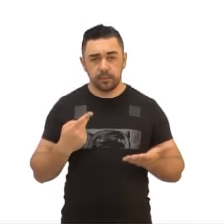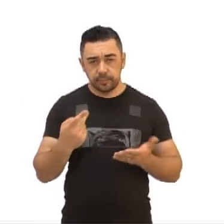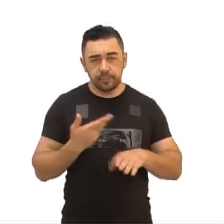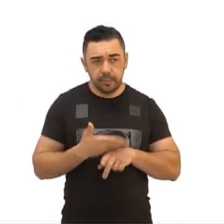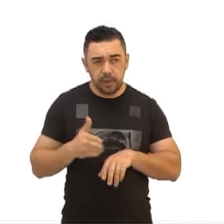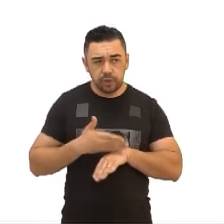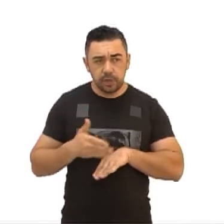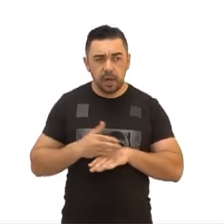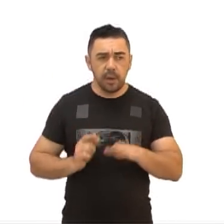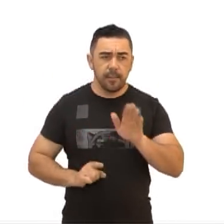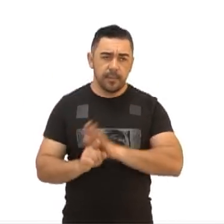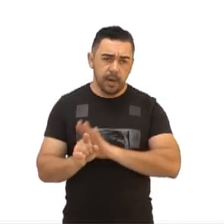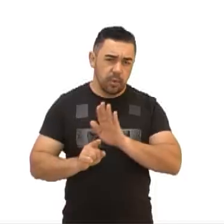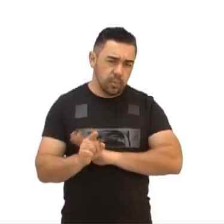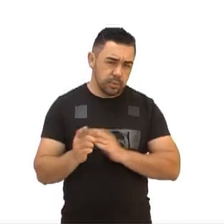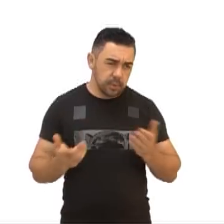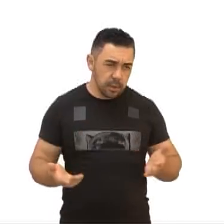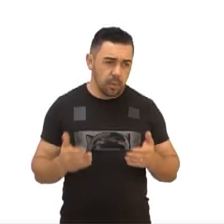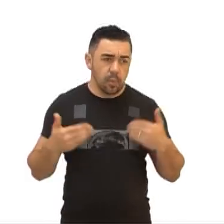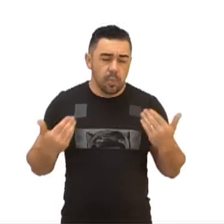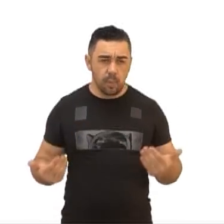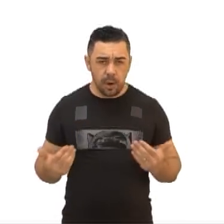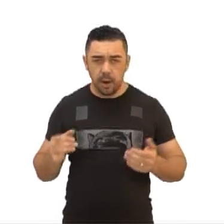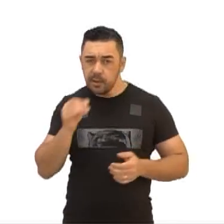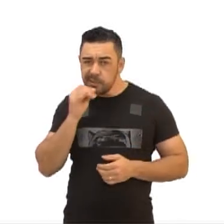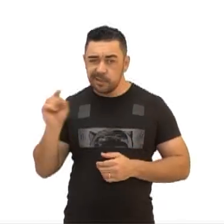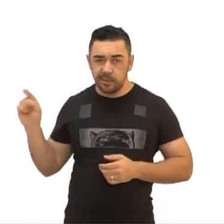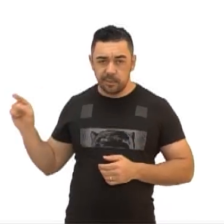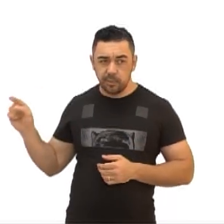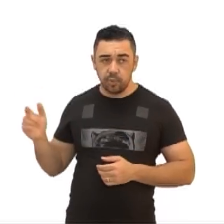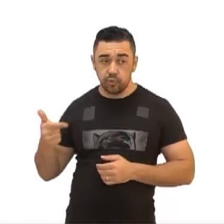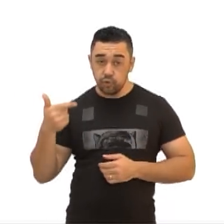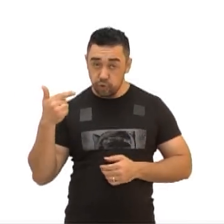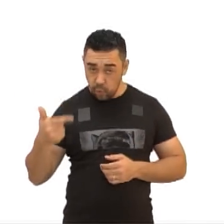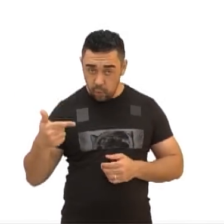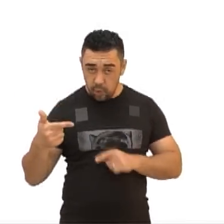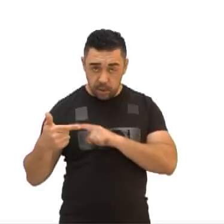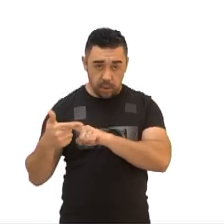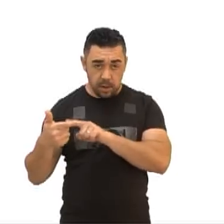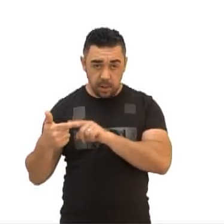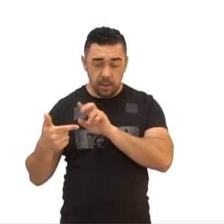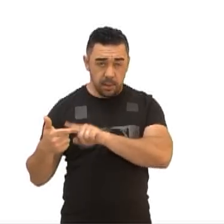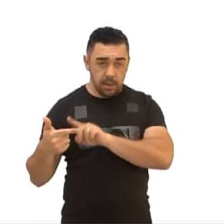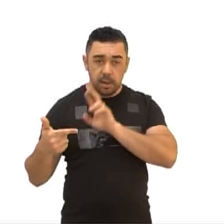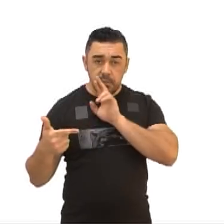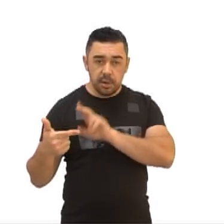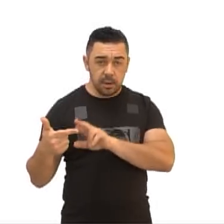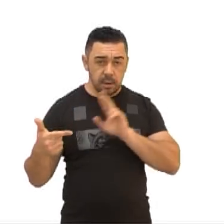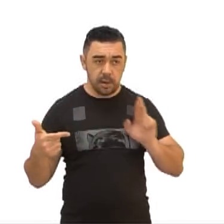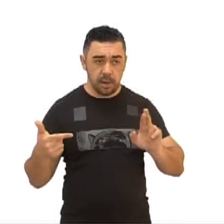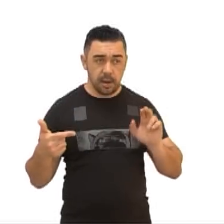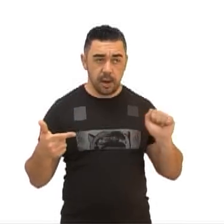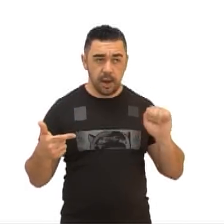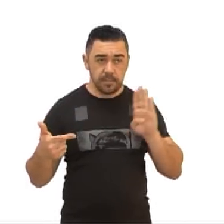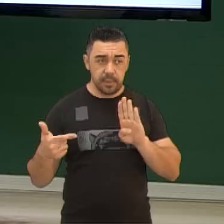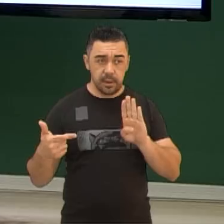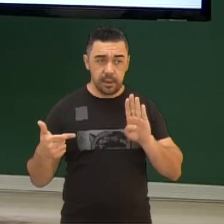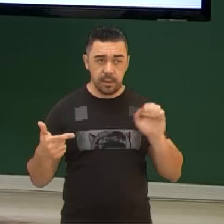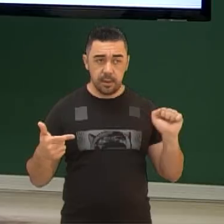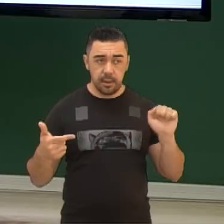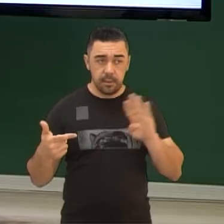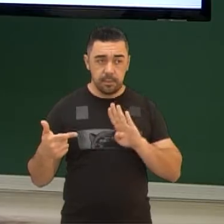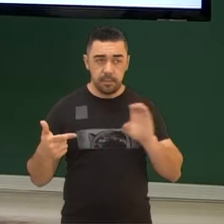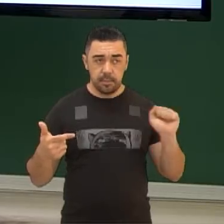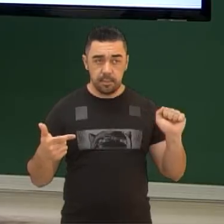falou? Então, qual lado, olha só, qual lado do hexágono 2 é correspondente ao lado AB? Tá bom,